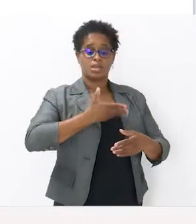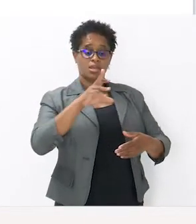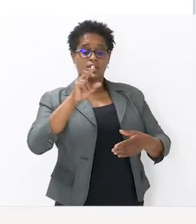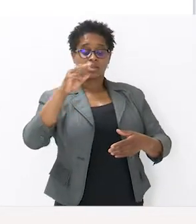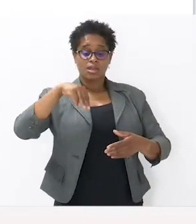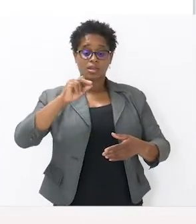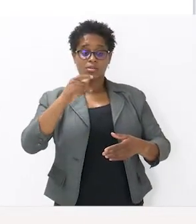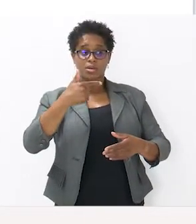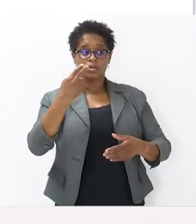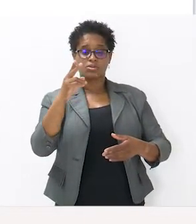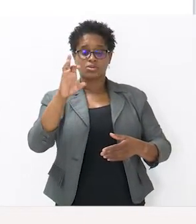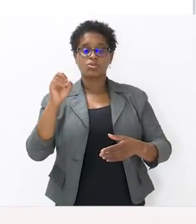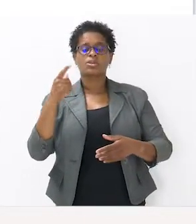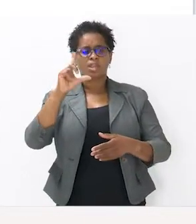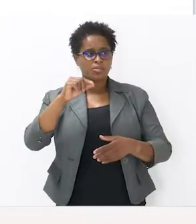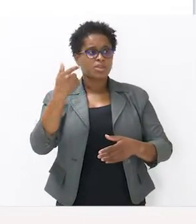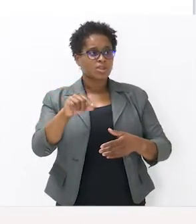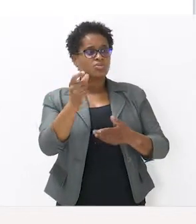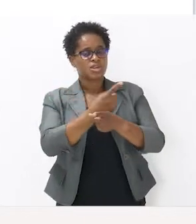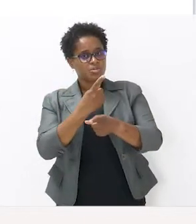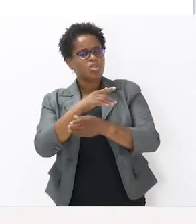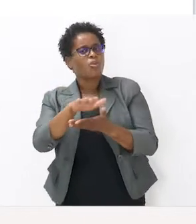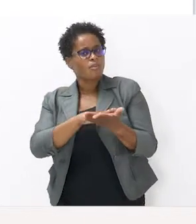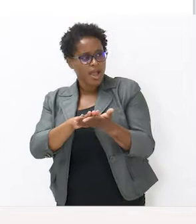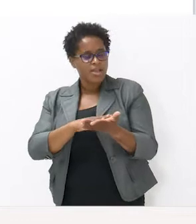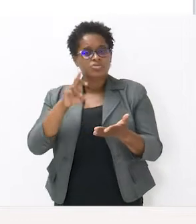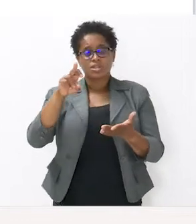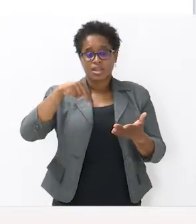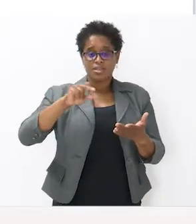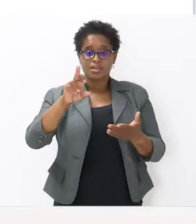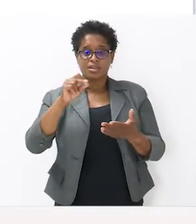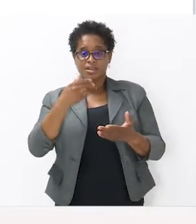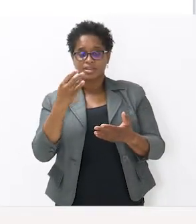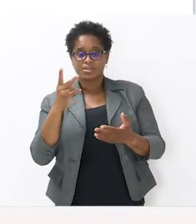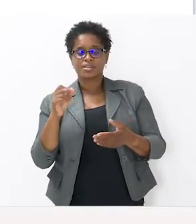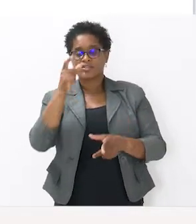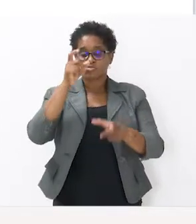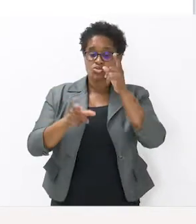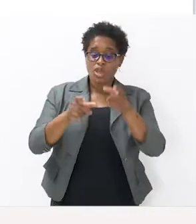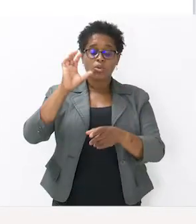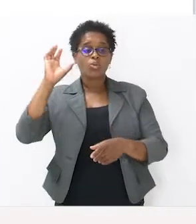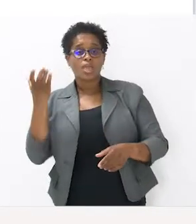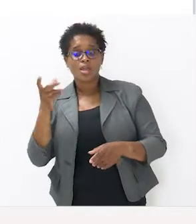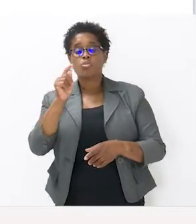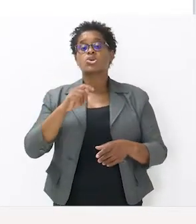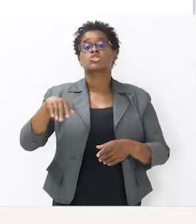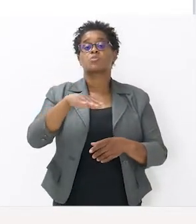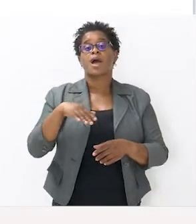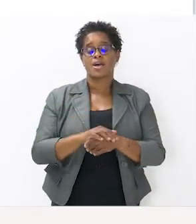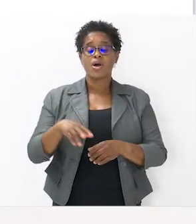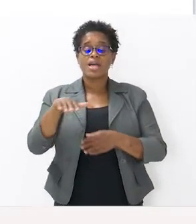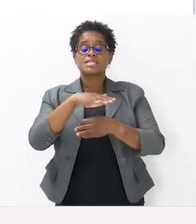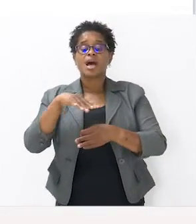os elementos básicos da narrativa. As personagens, o tempo, o espaço,